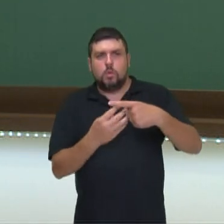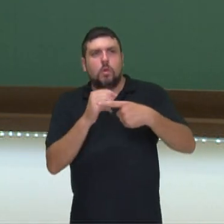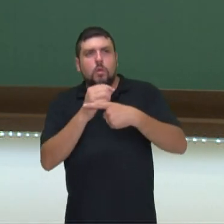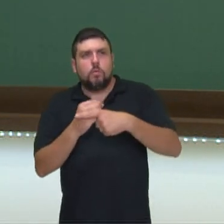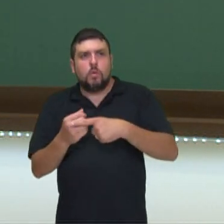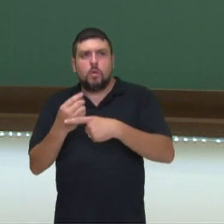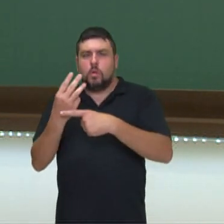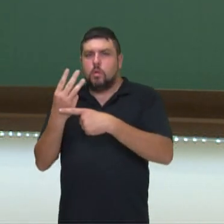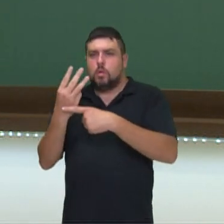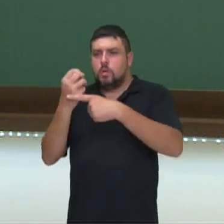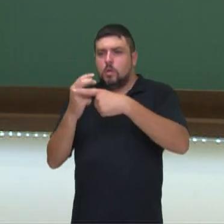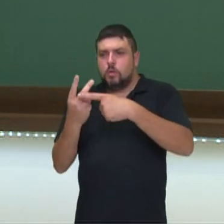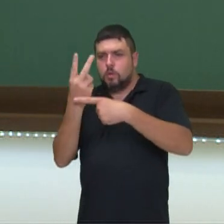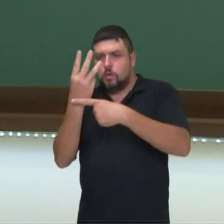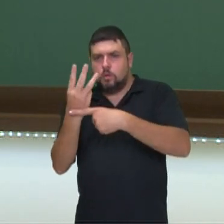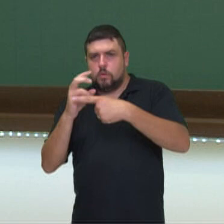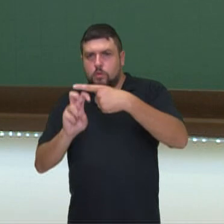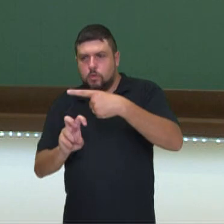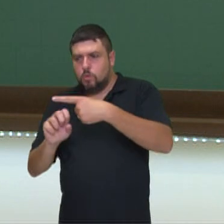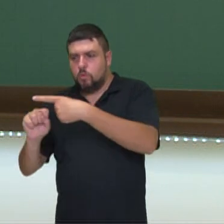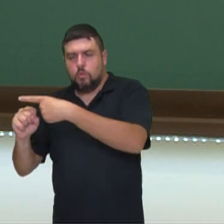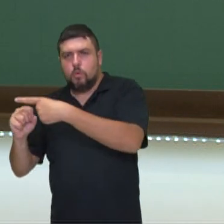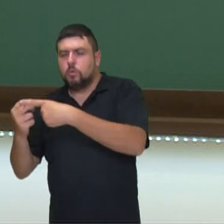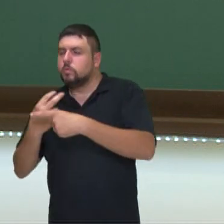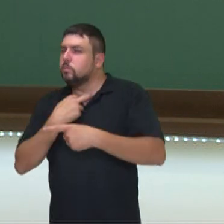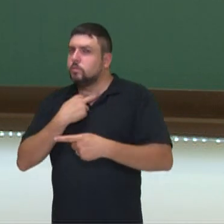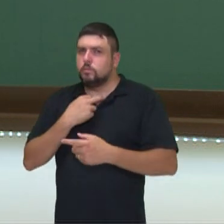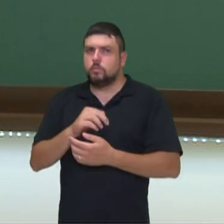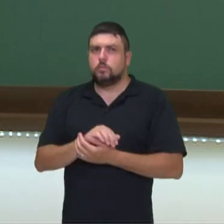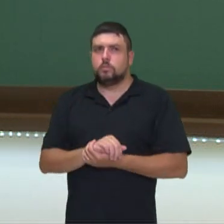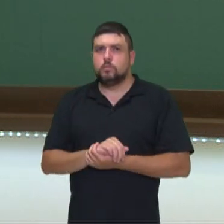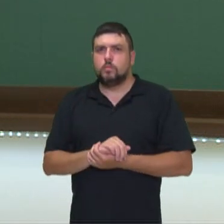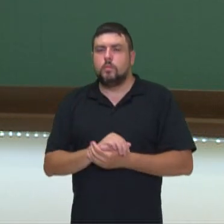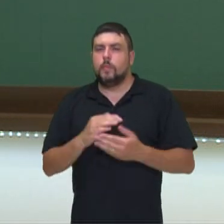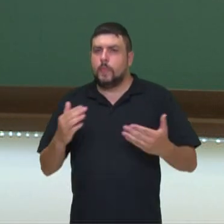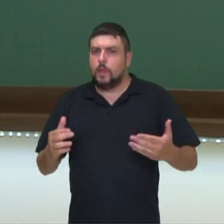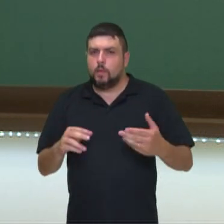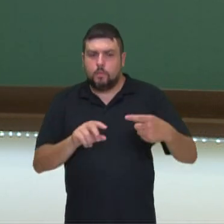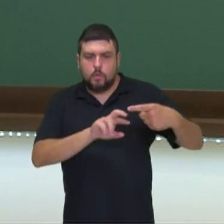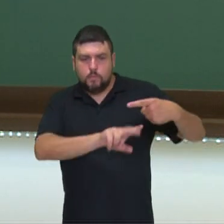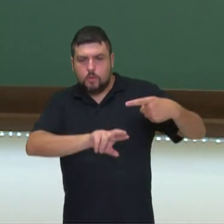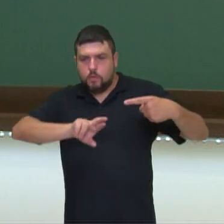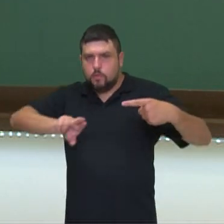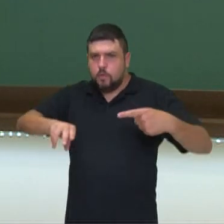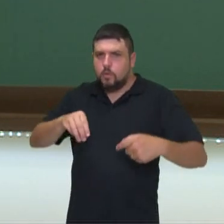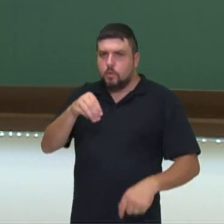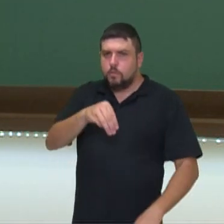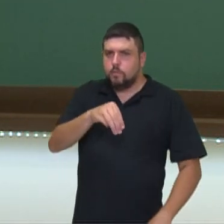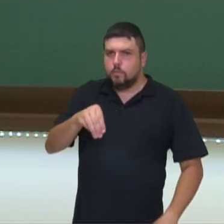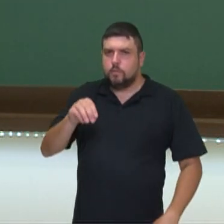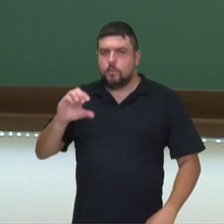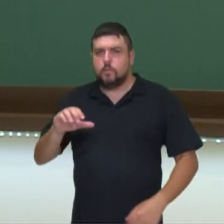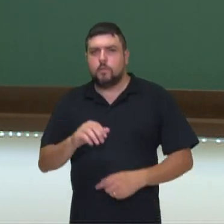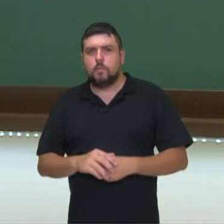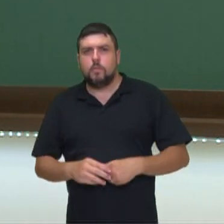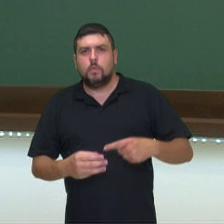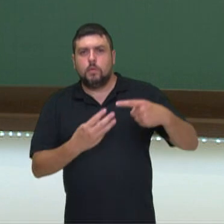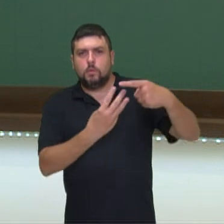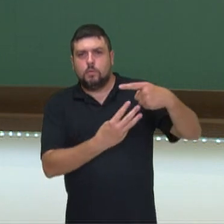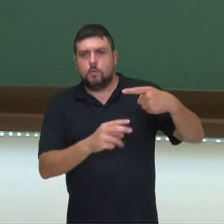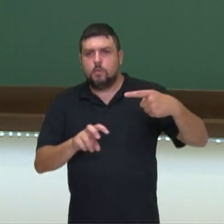Não faça isso. Denominadores diferentes, vamos calcular MMC. MMC de 3 e 5,